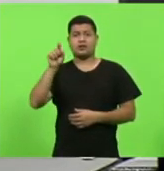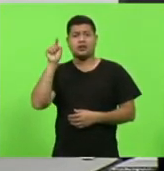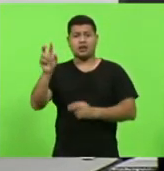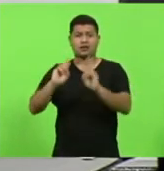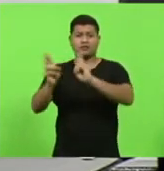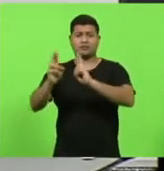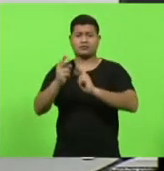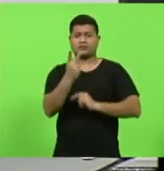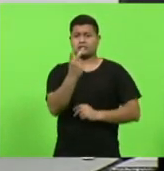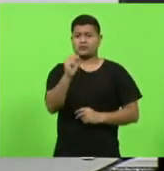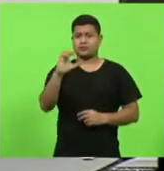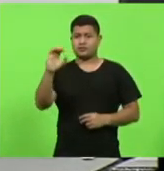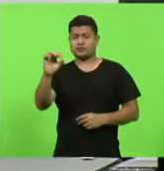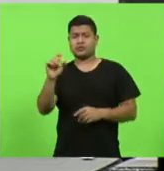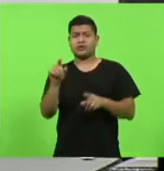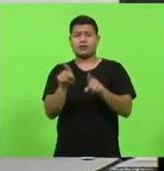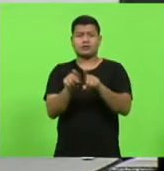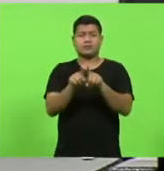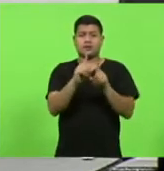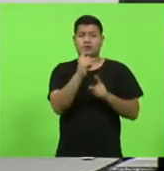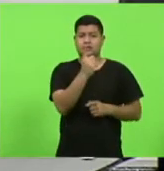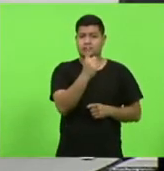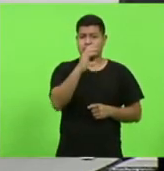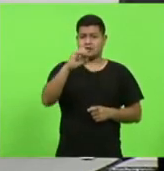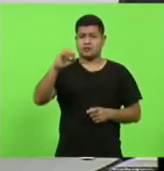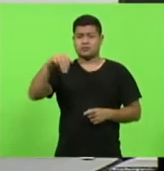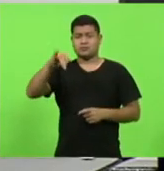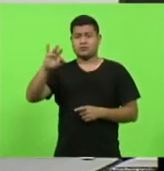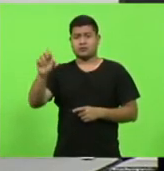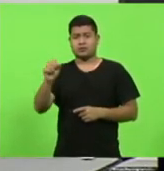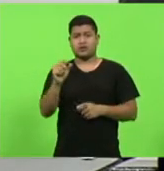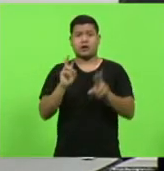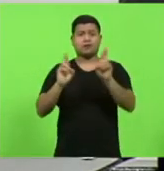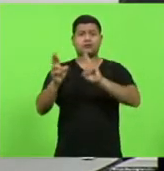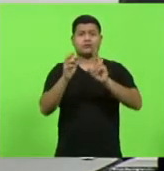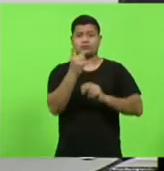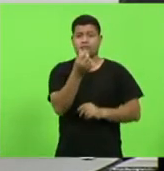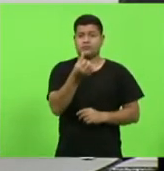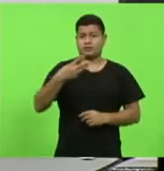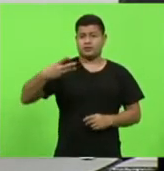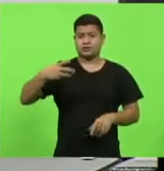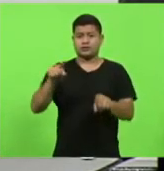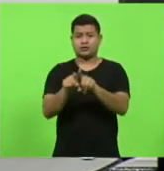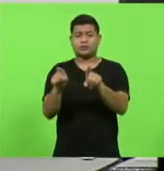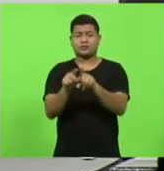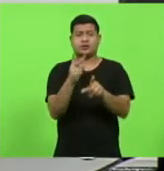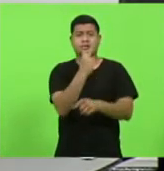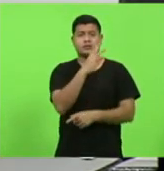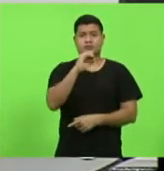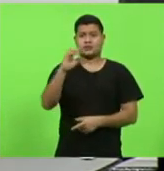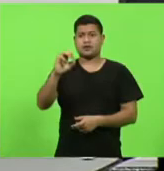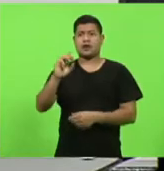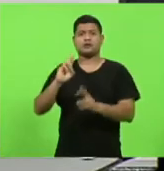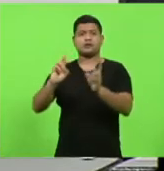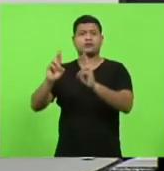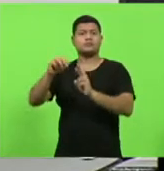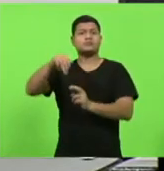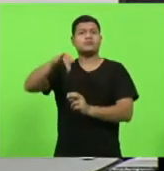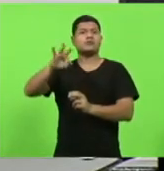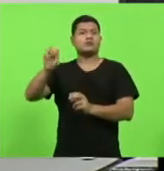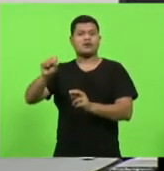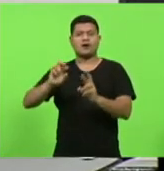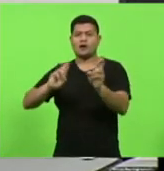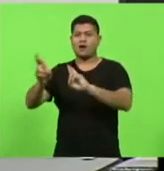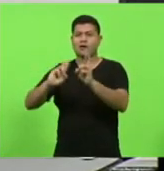280, 100 milhões na 163 e 200 milhões na